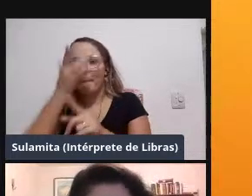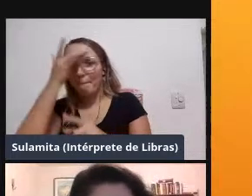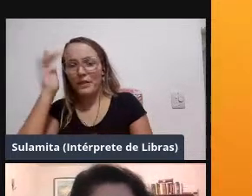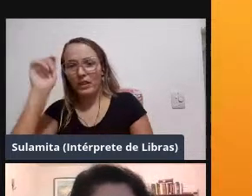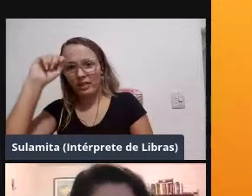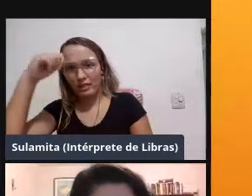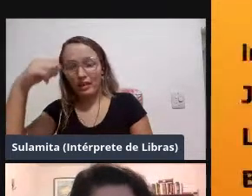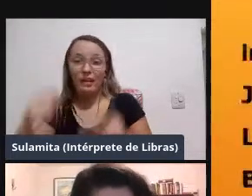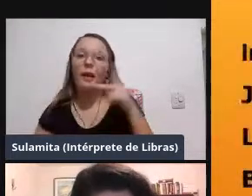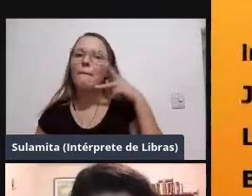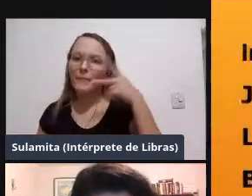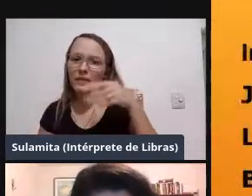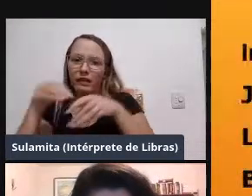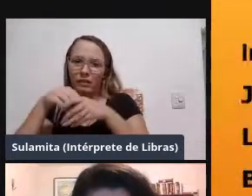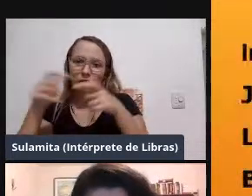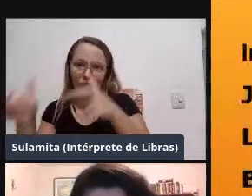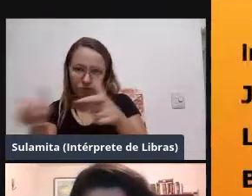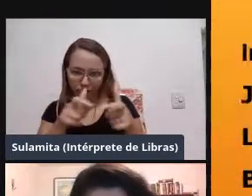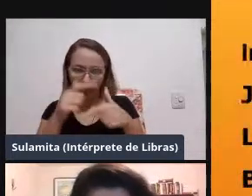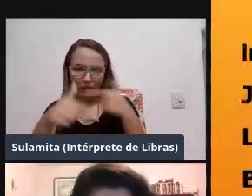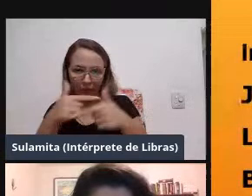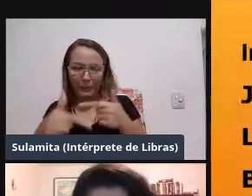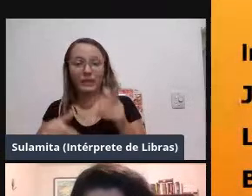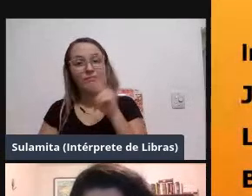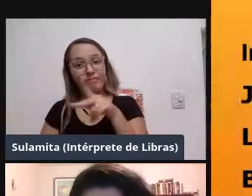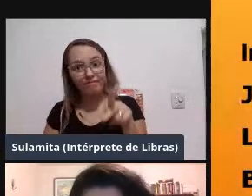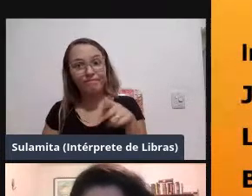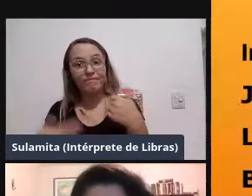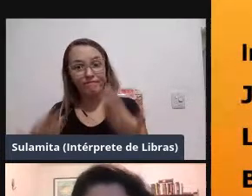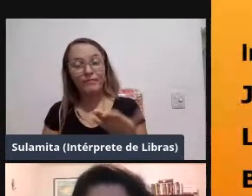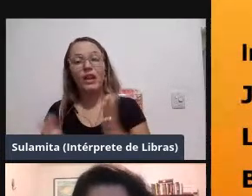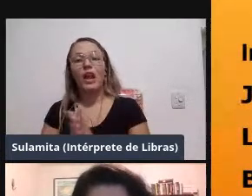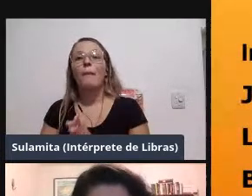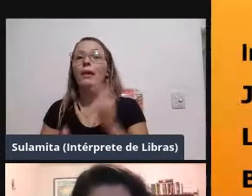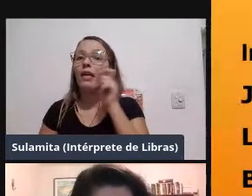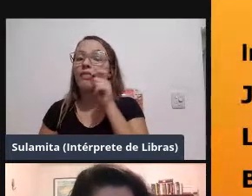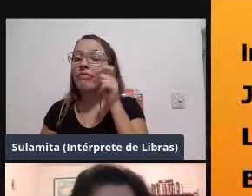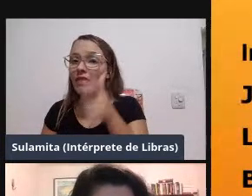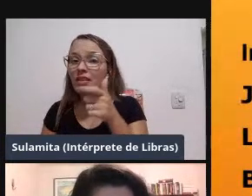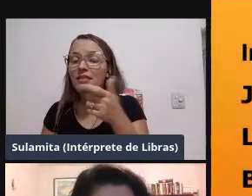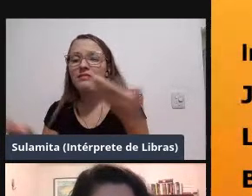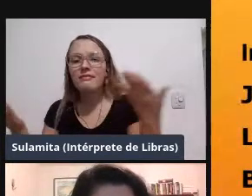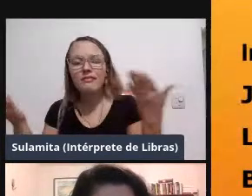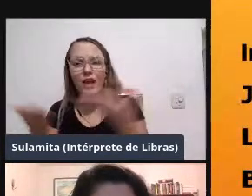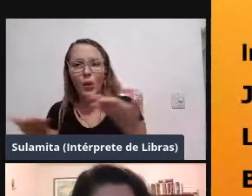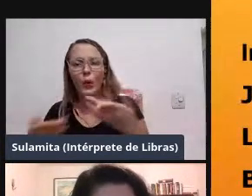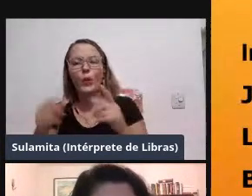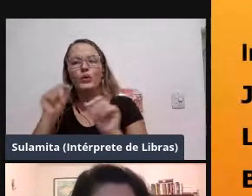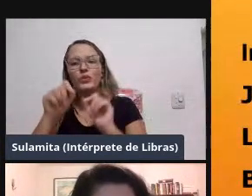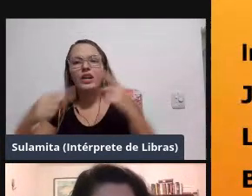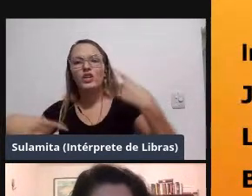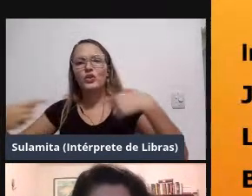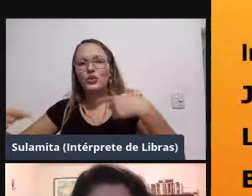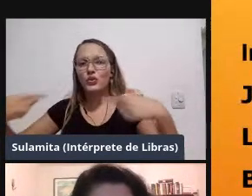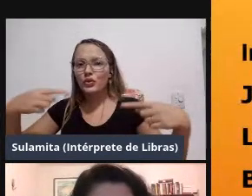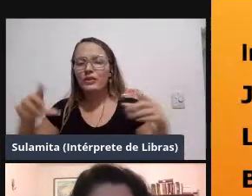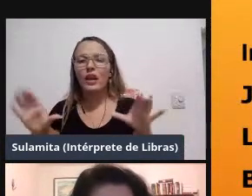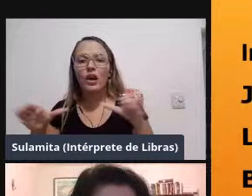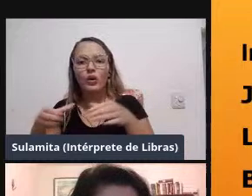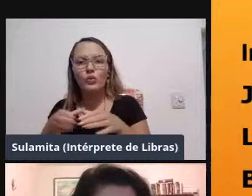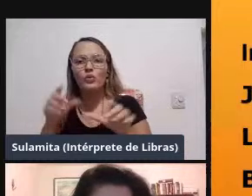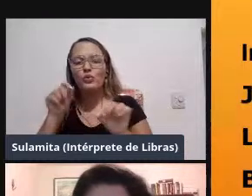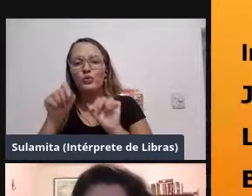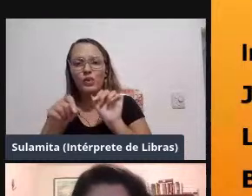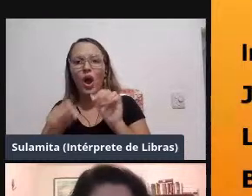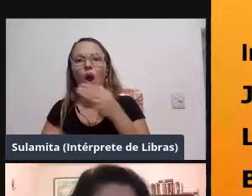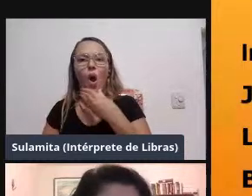Pode passar, por favor. O que me interessa, né, atualmente é discutir a existência desse conjunto de